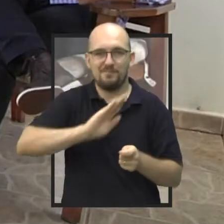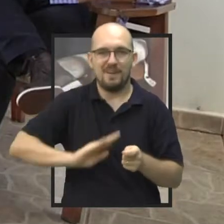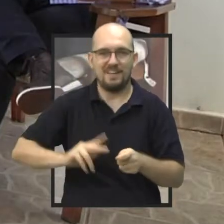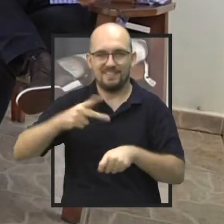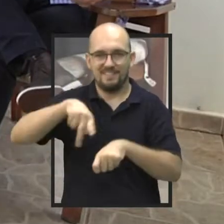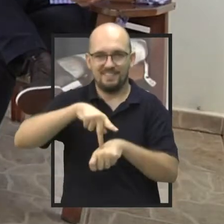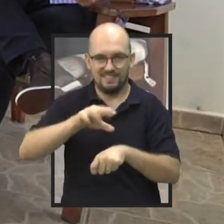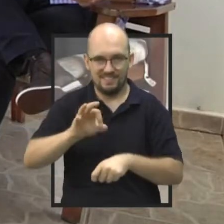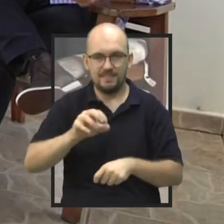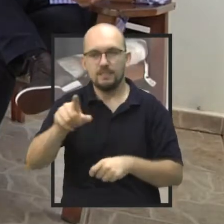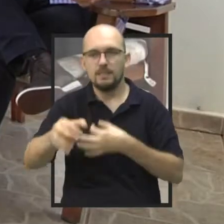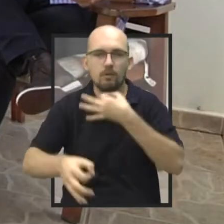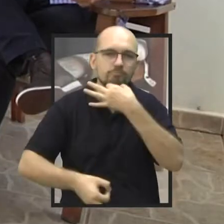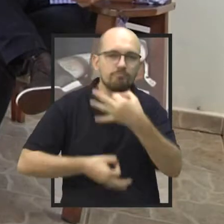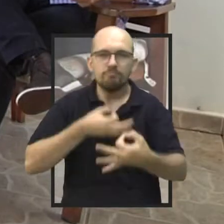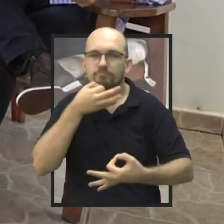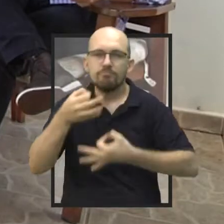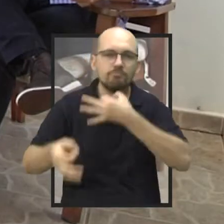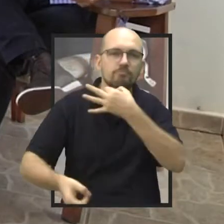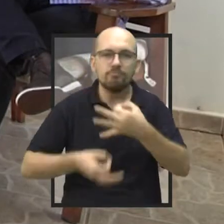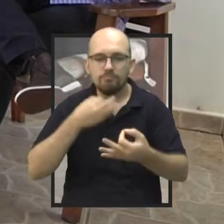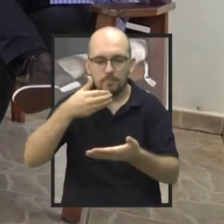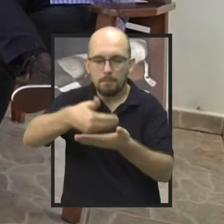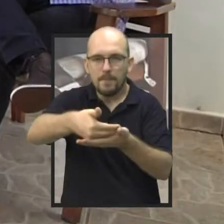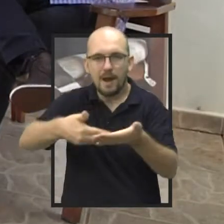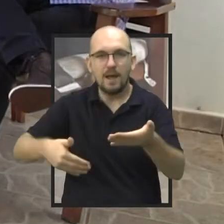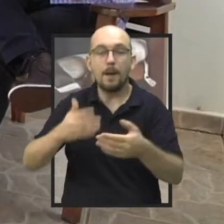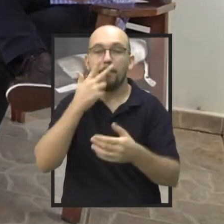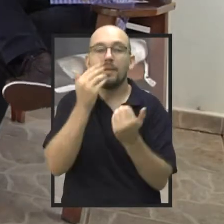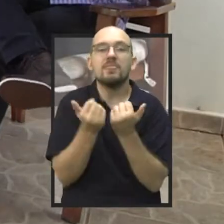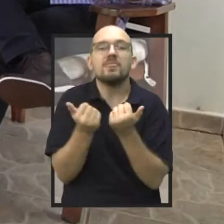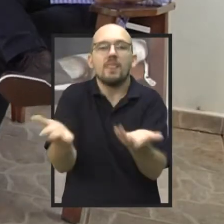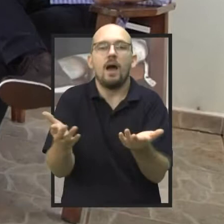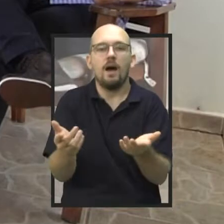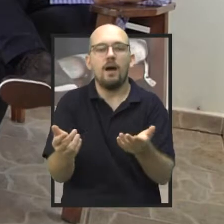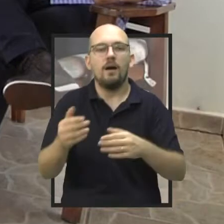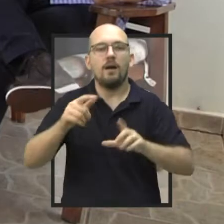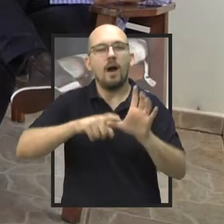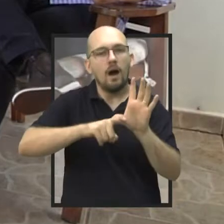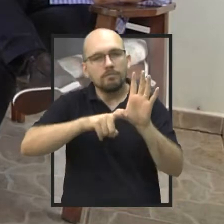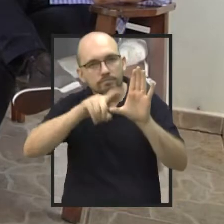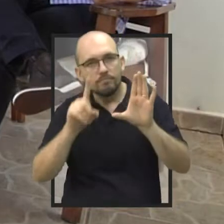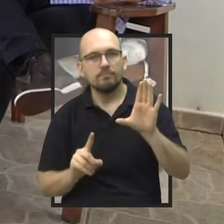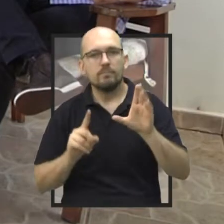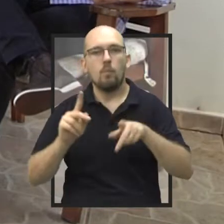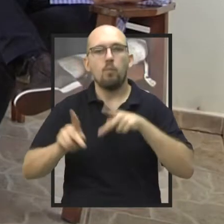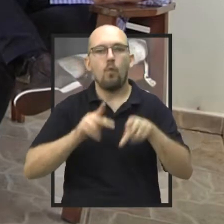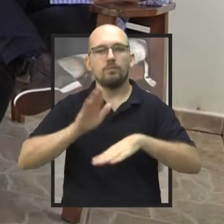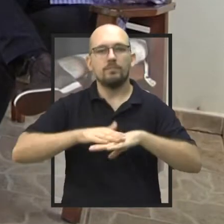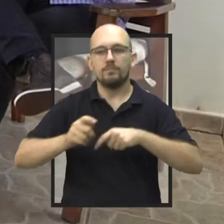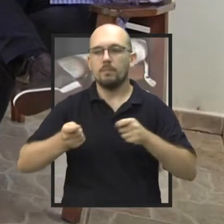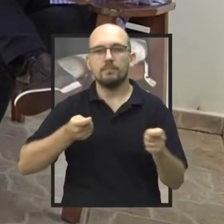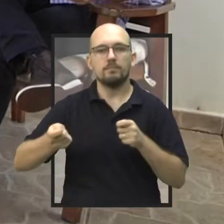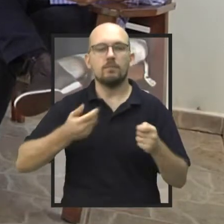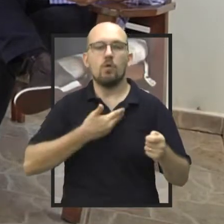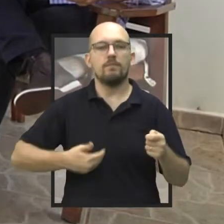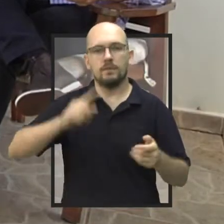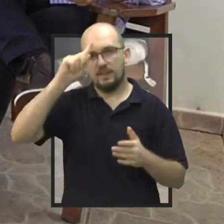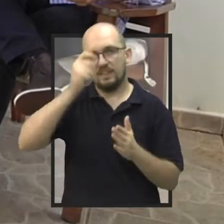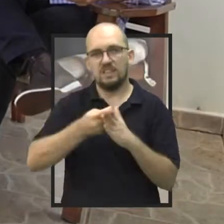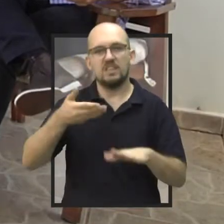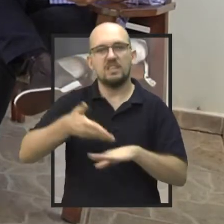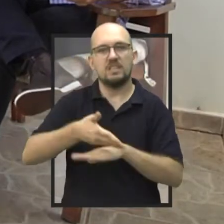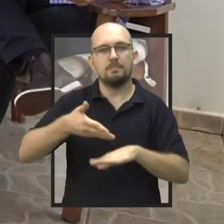mecanismos, né, sugere mecanismos que vão dar mais autonomia ao povo para governar e para participar das